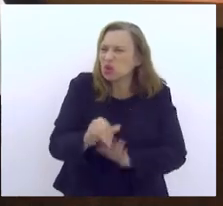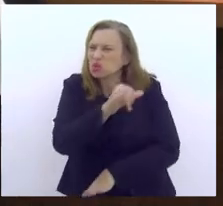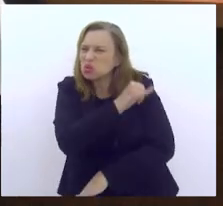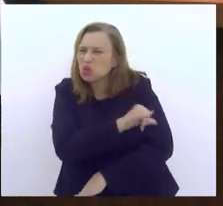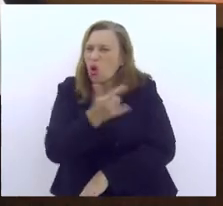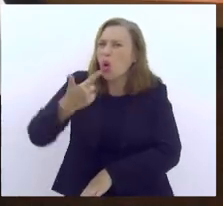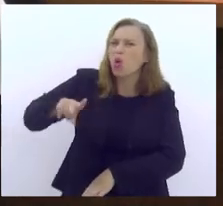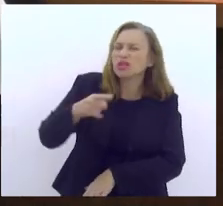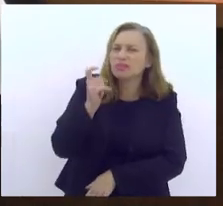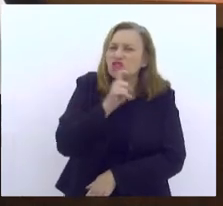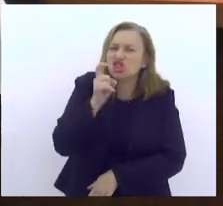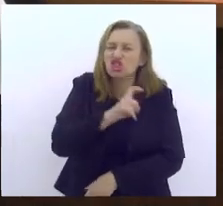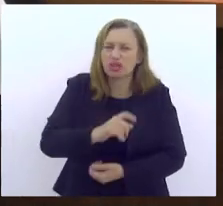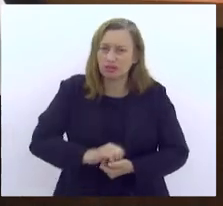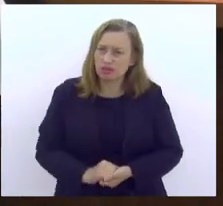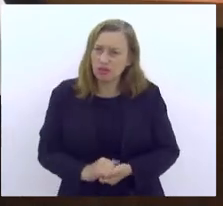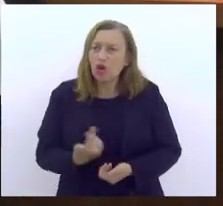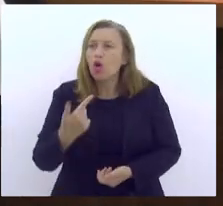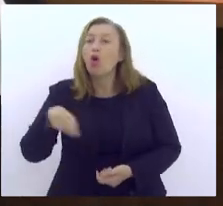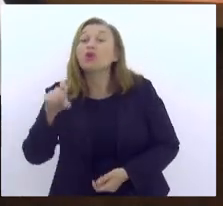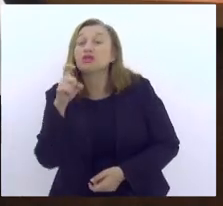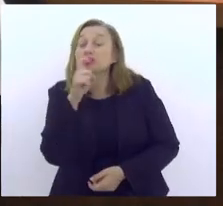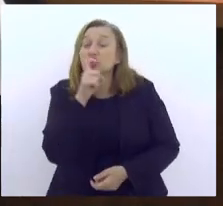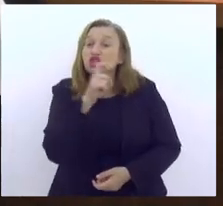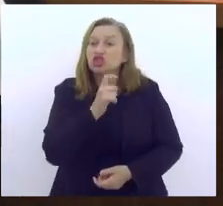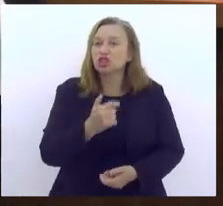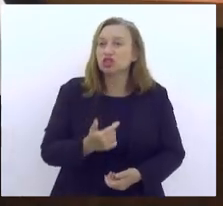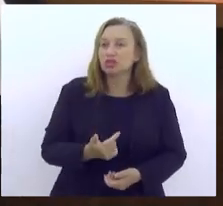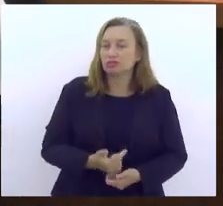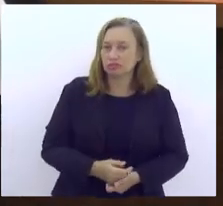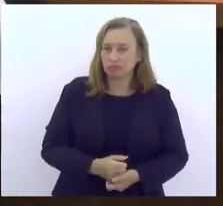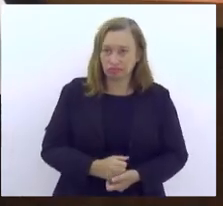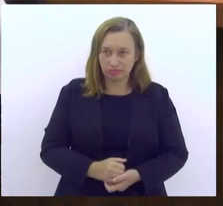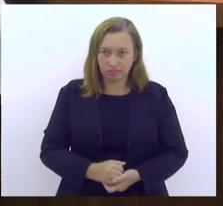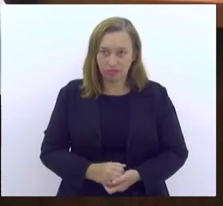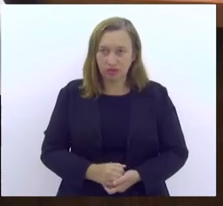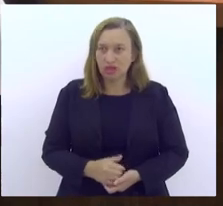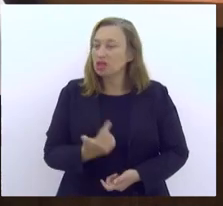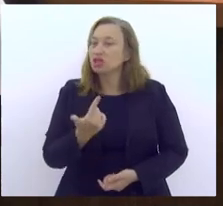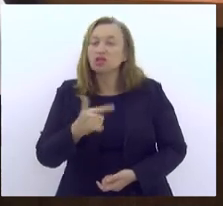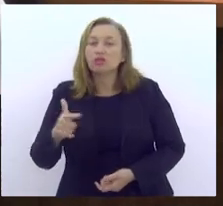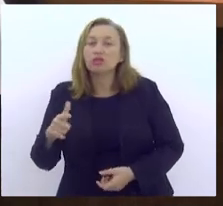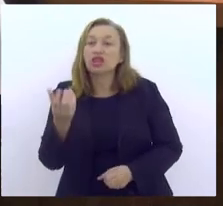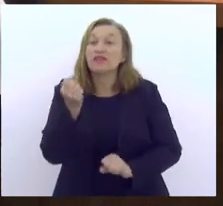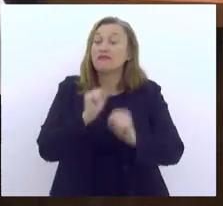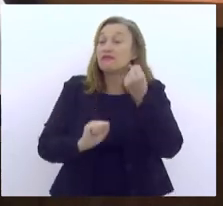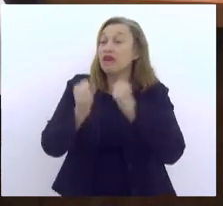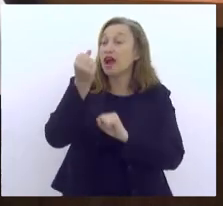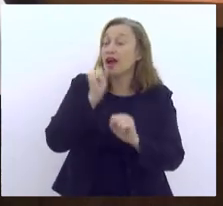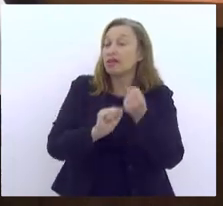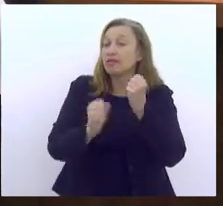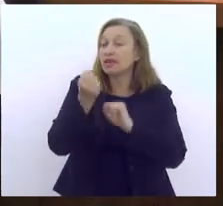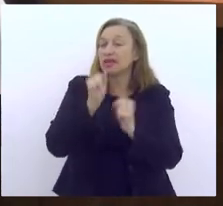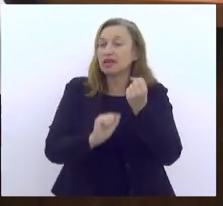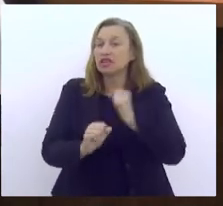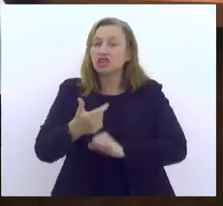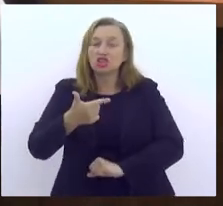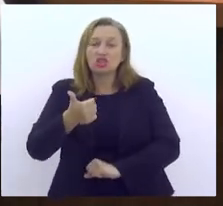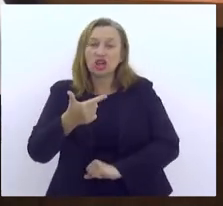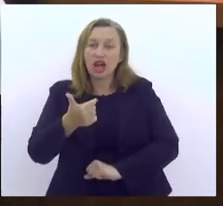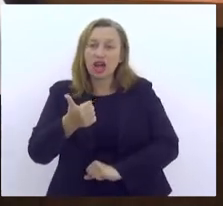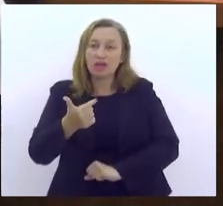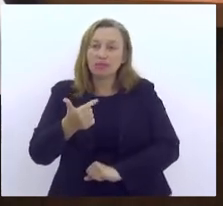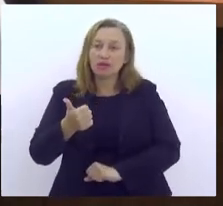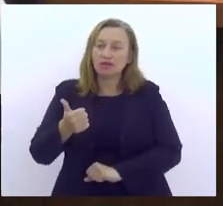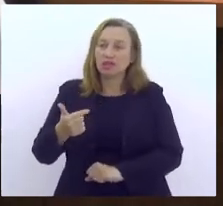Outra mentira. Outra mentira, não existe refino, não existe fábrica de armas dentro das favelas e das periferias do Rio de